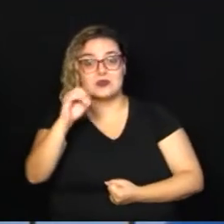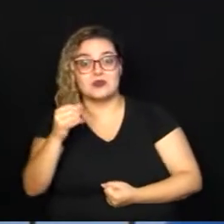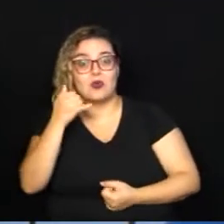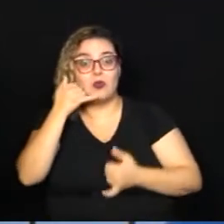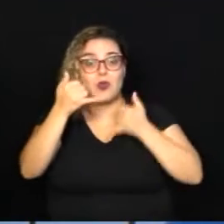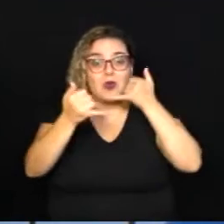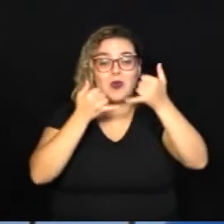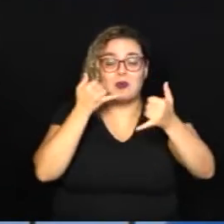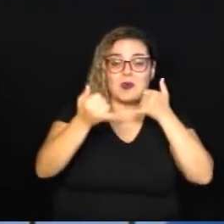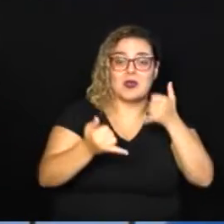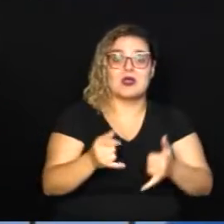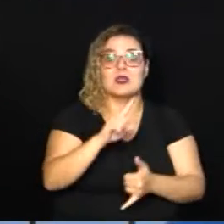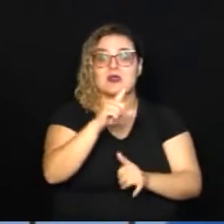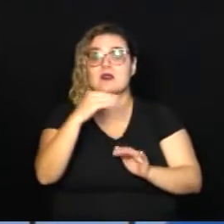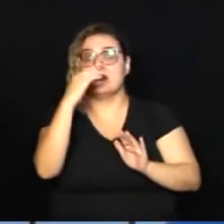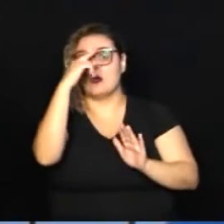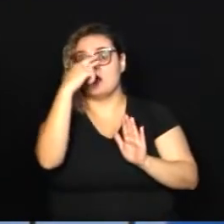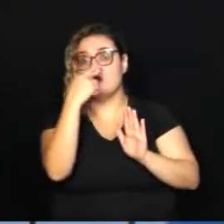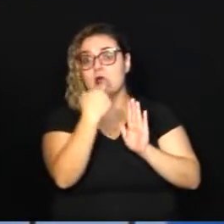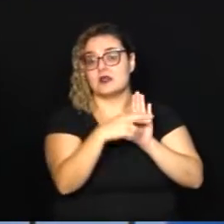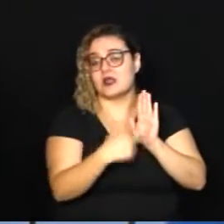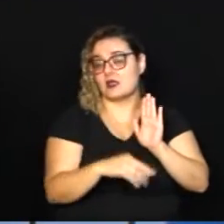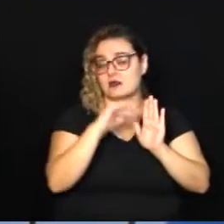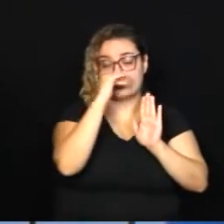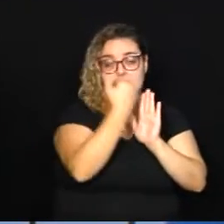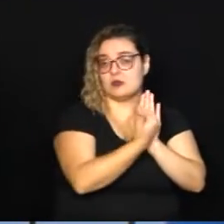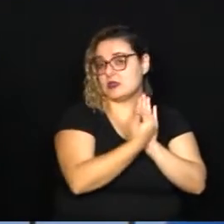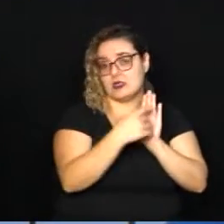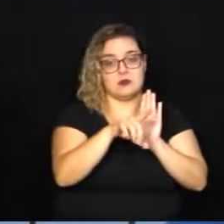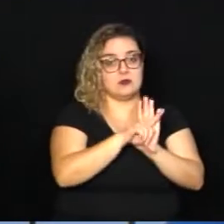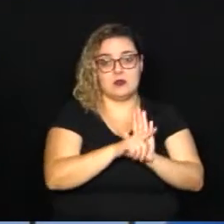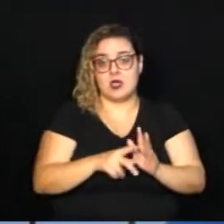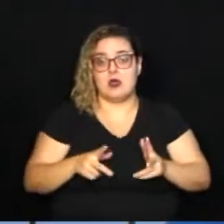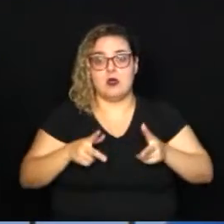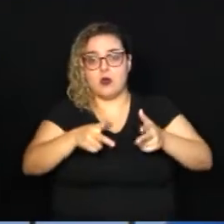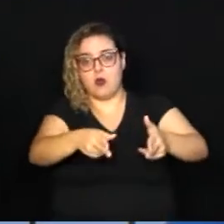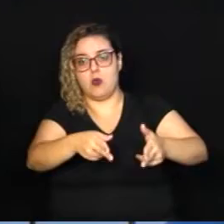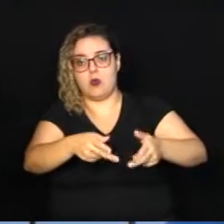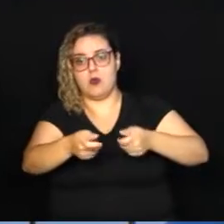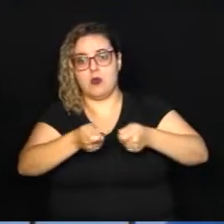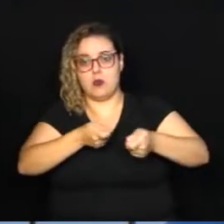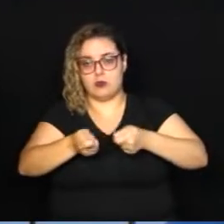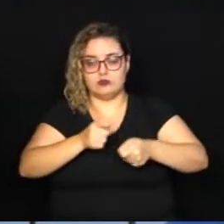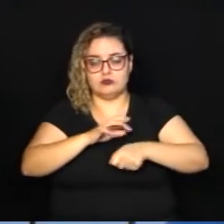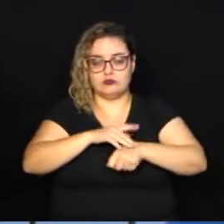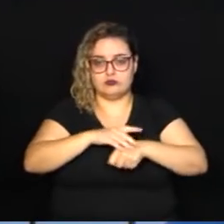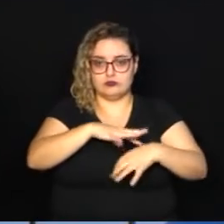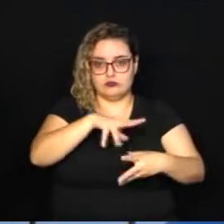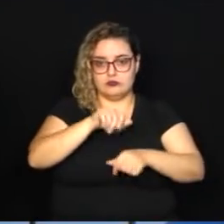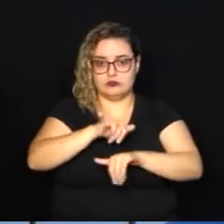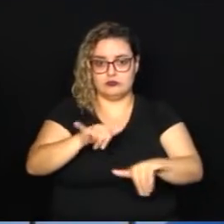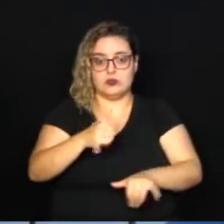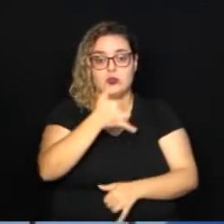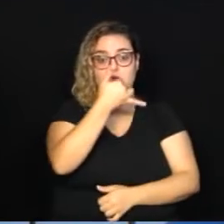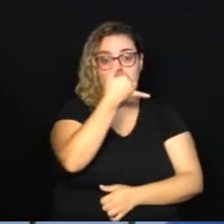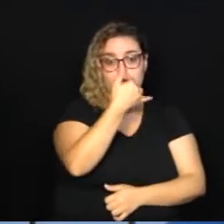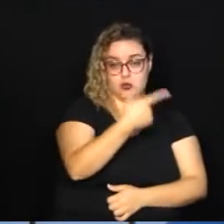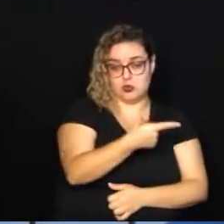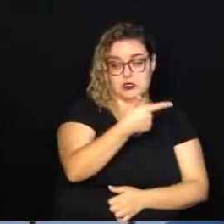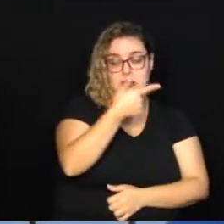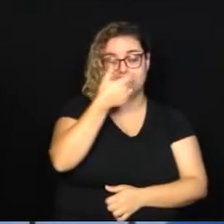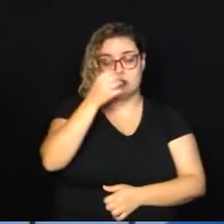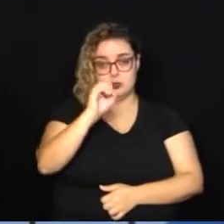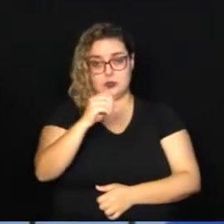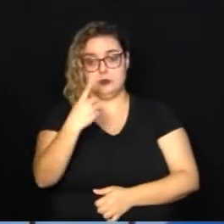de descumprimento das medidas sanitárias para conter a pandemia. Foram 201 chamados pela medida